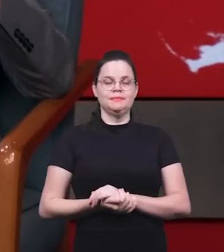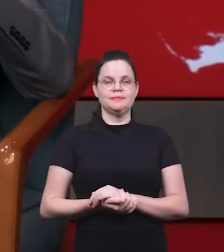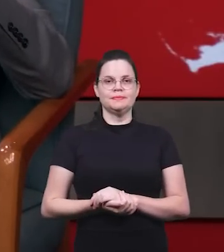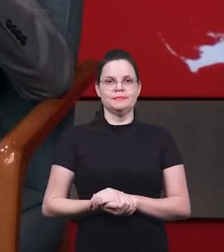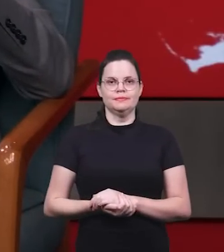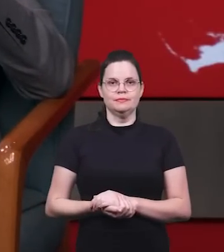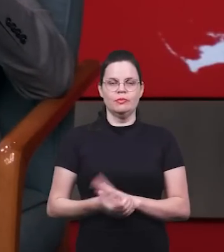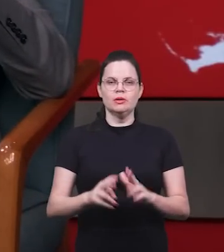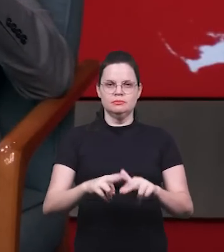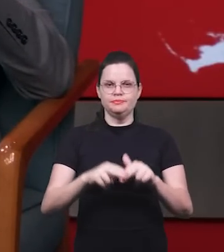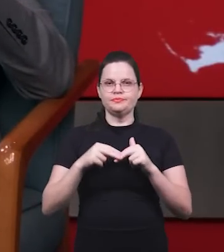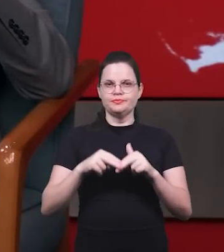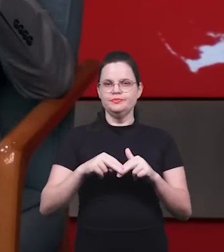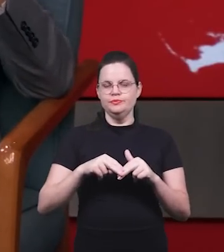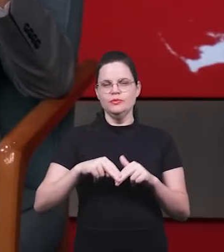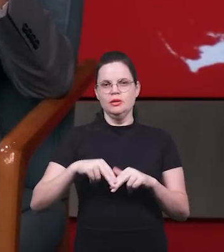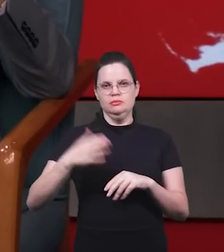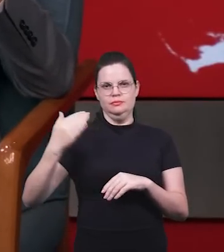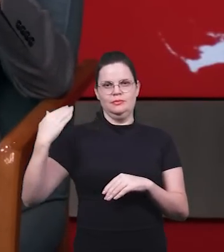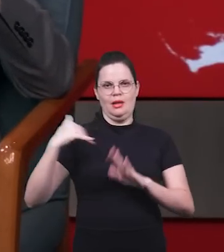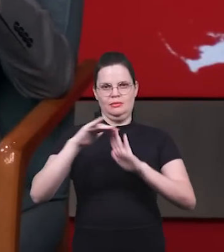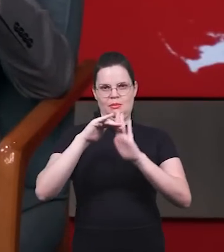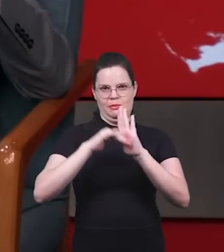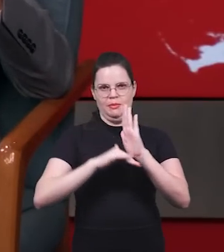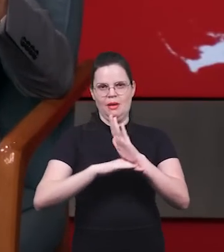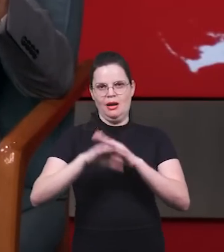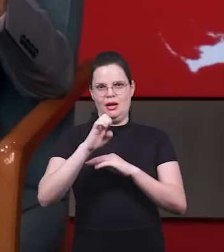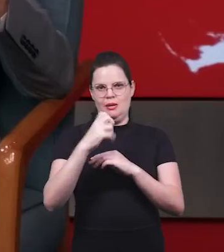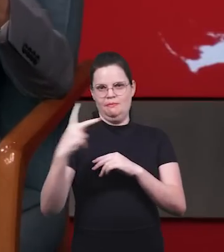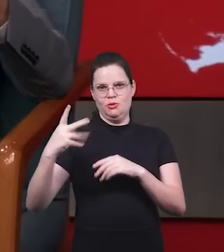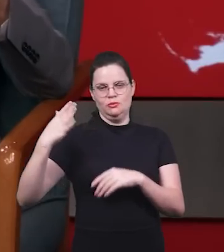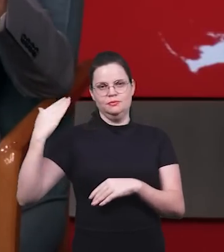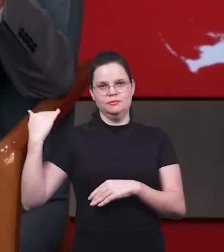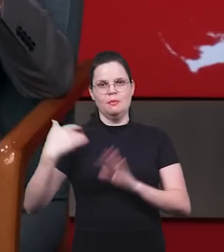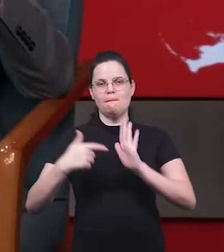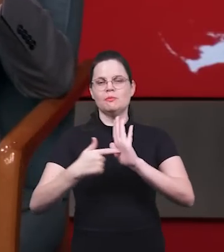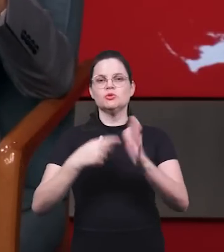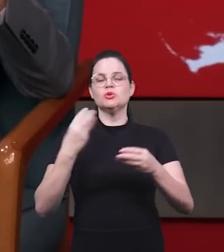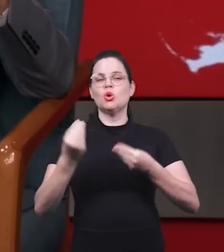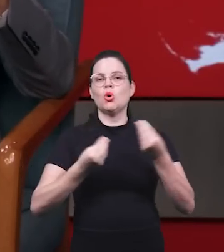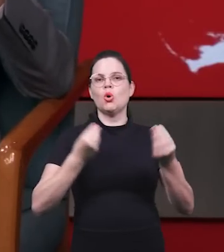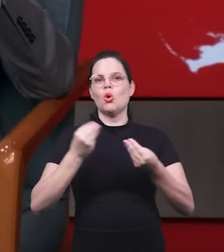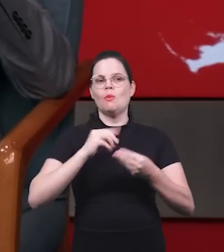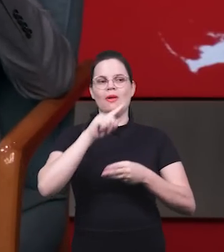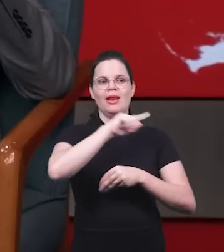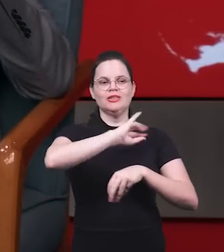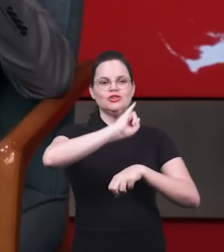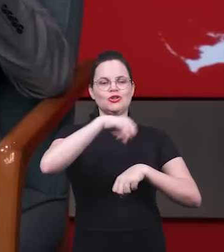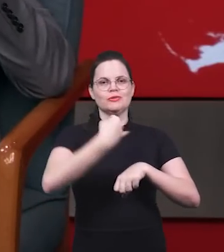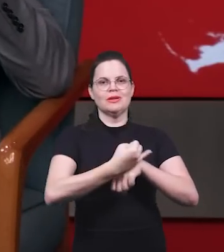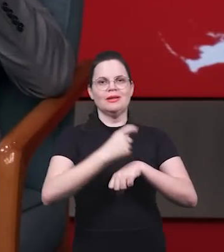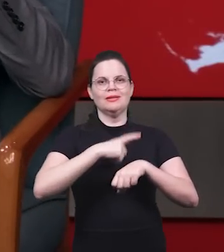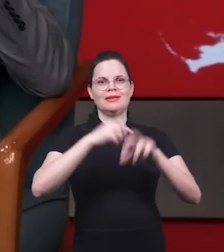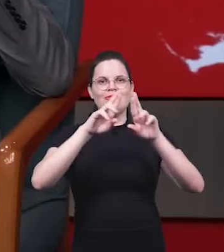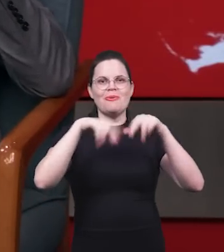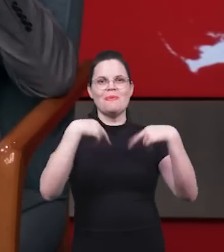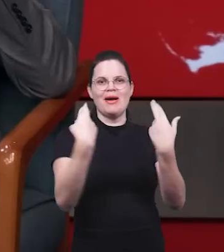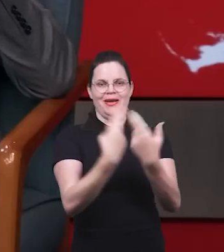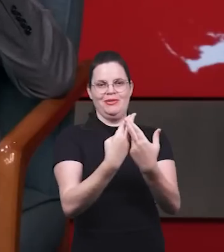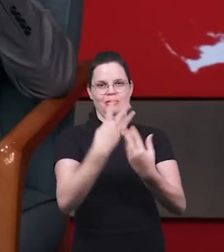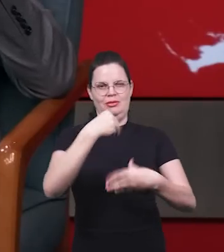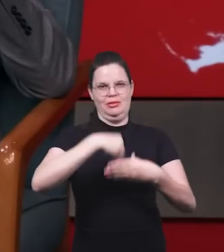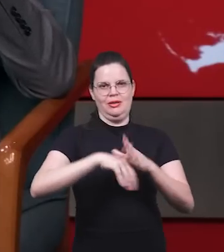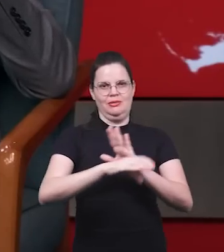nós falamos no episódio anterior sobre a importância do Concílio de Jerusalém, descrito no